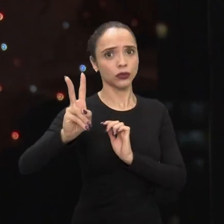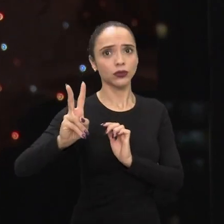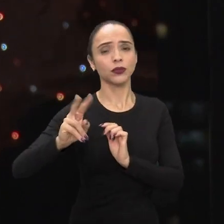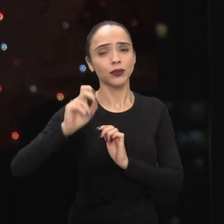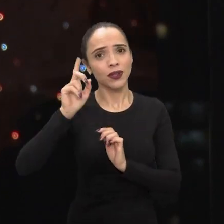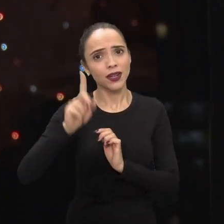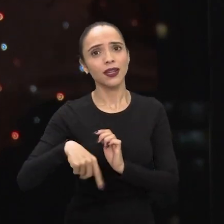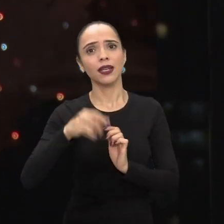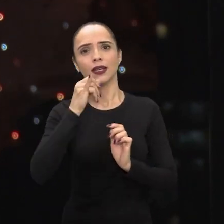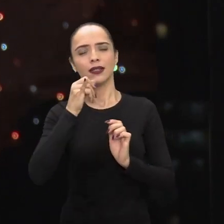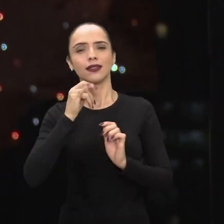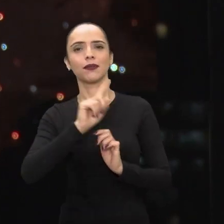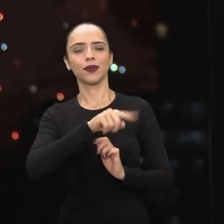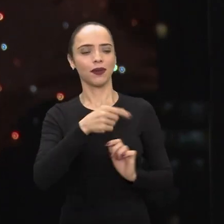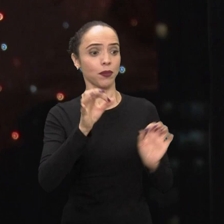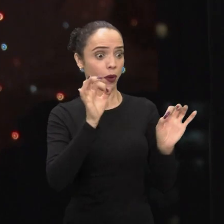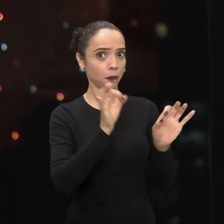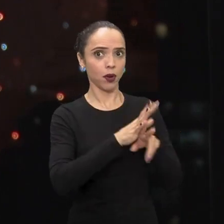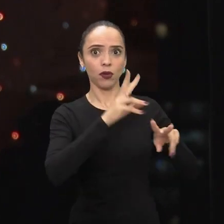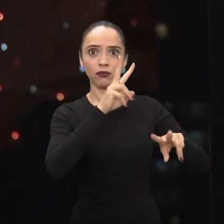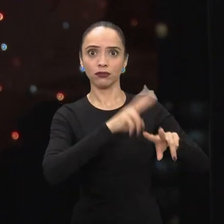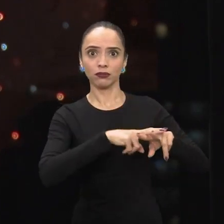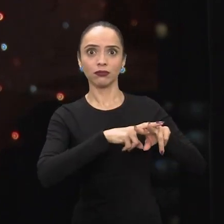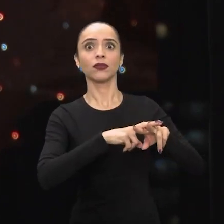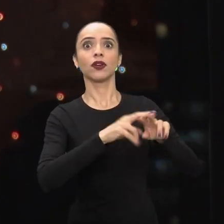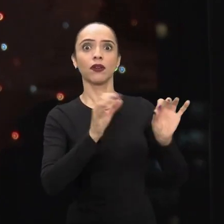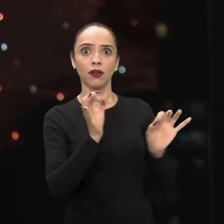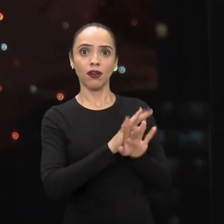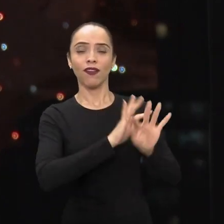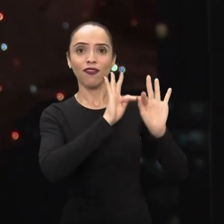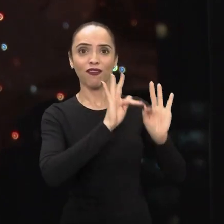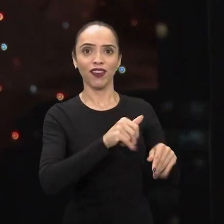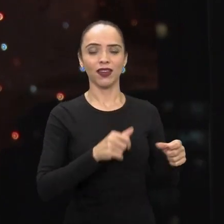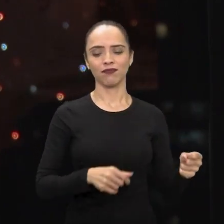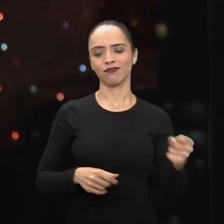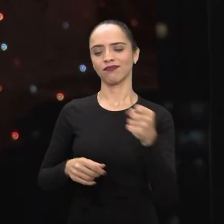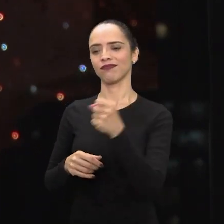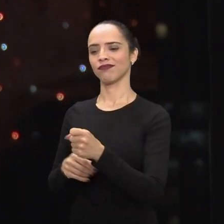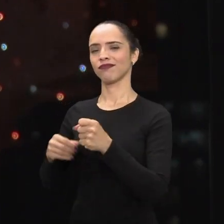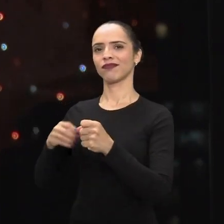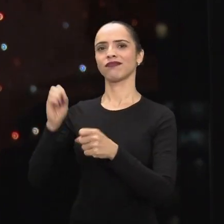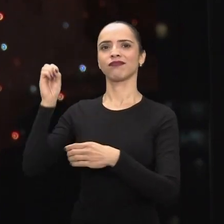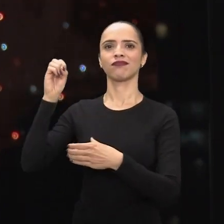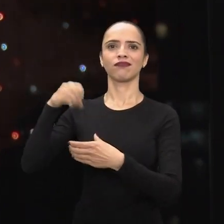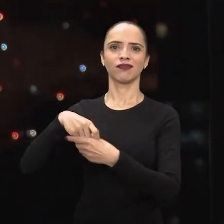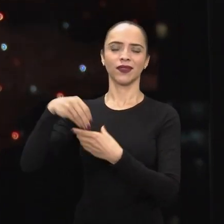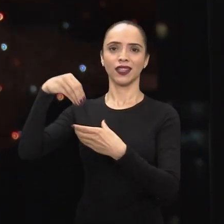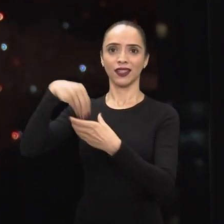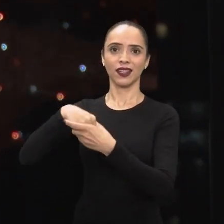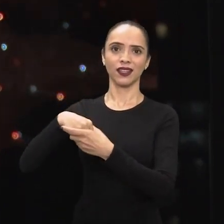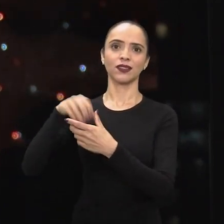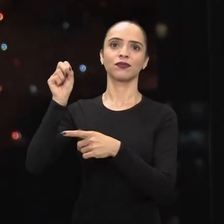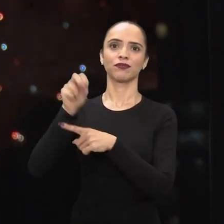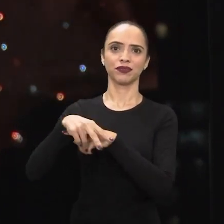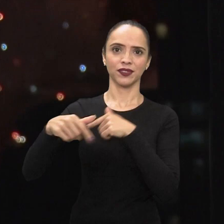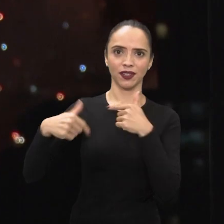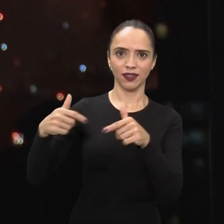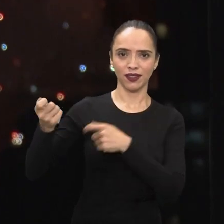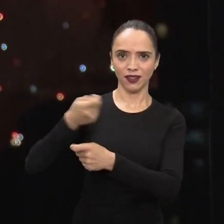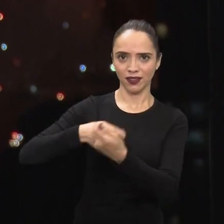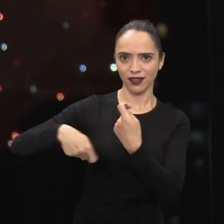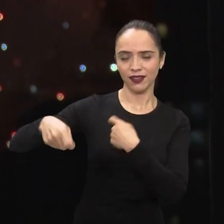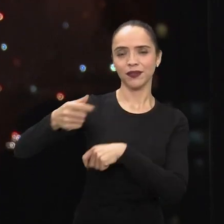desse ex-presidiário no mercado de trabalho né então isso é uma política pública